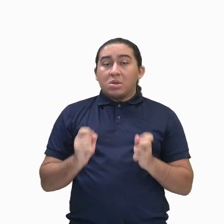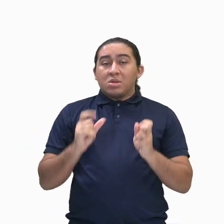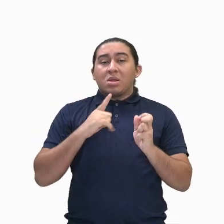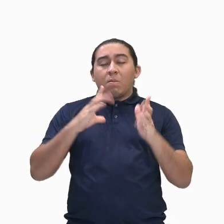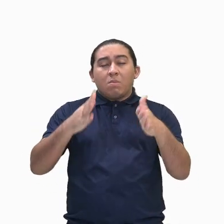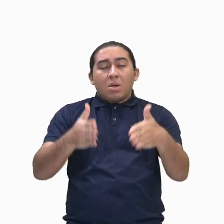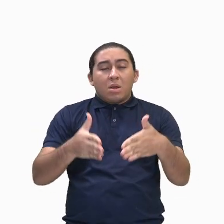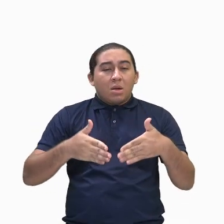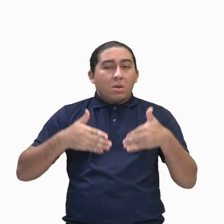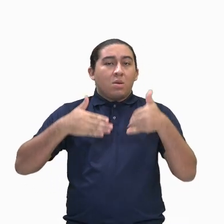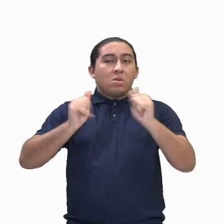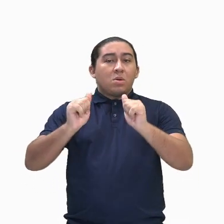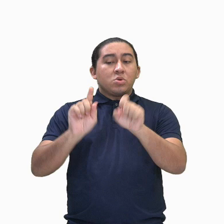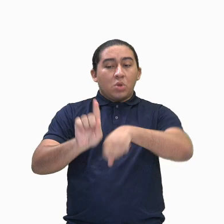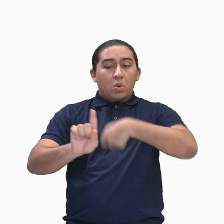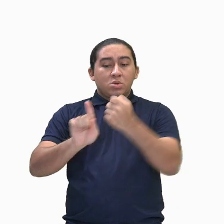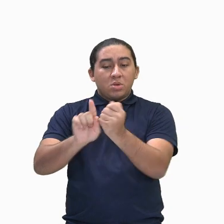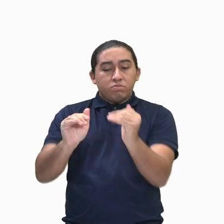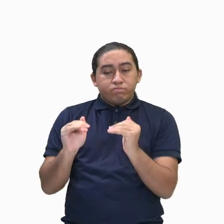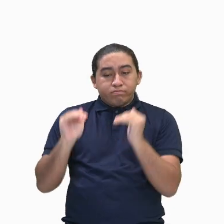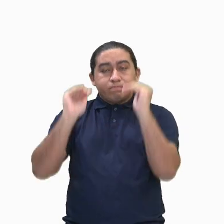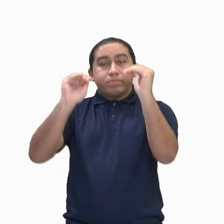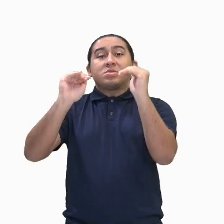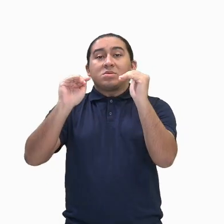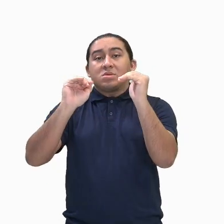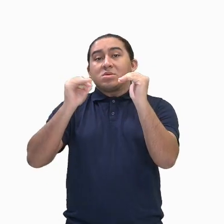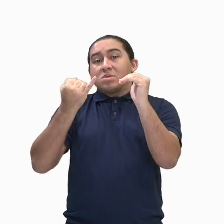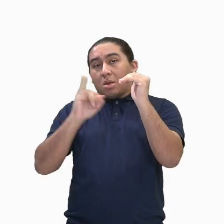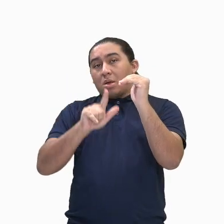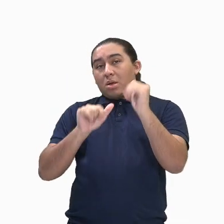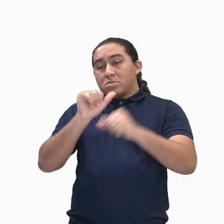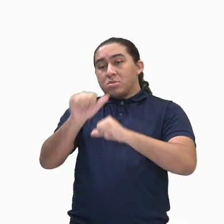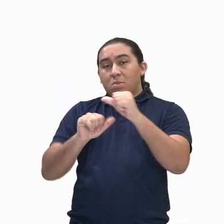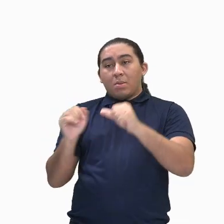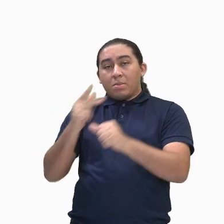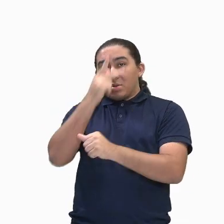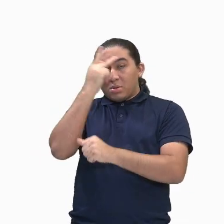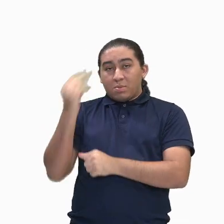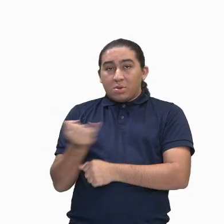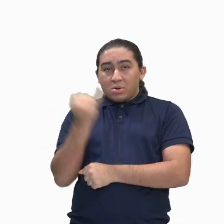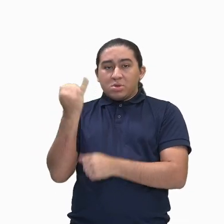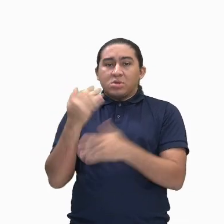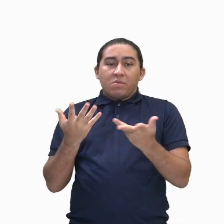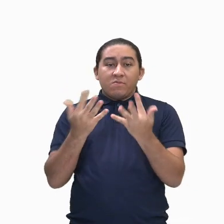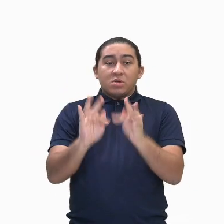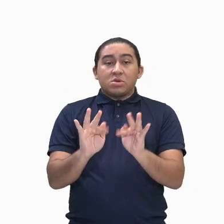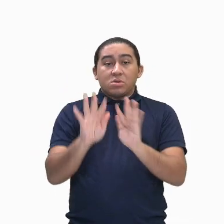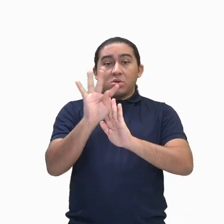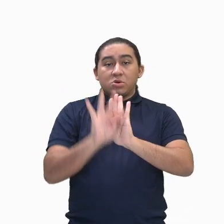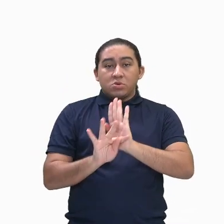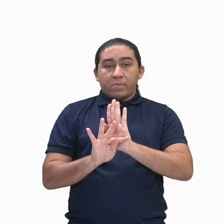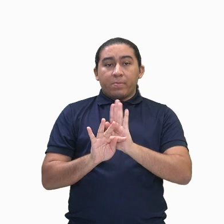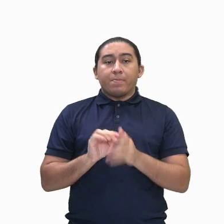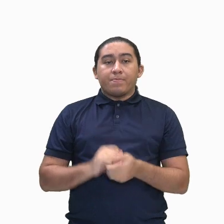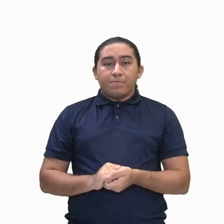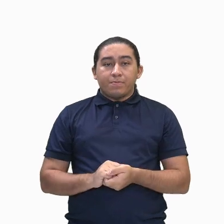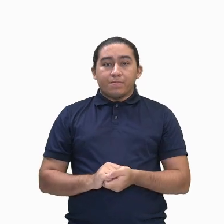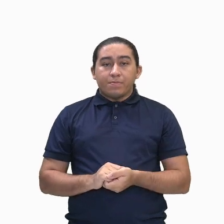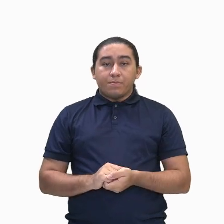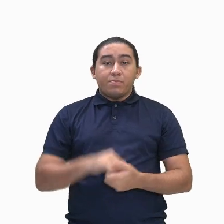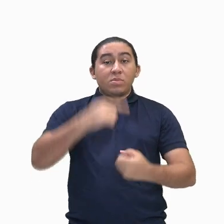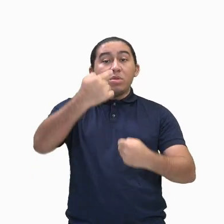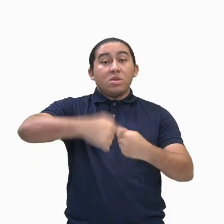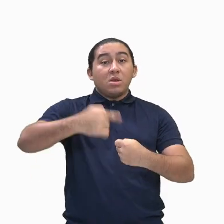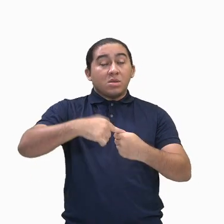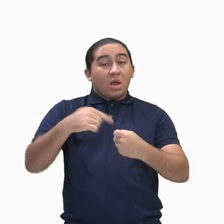status social como uma pessoa importante ali, tá bom? Então, finalizando o nosso texto, vamos lá. O